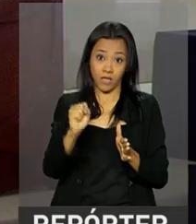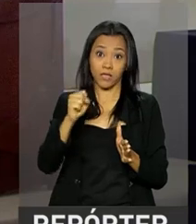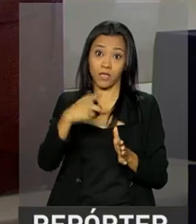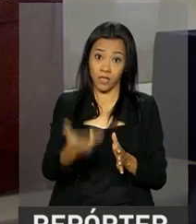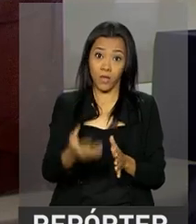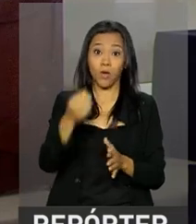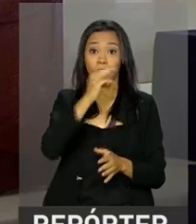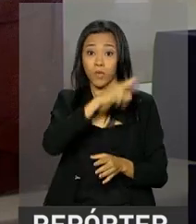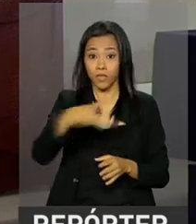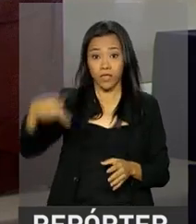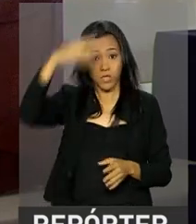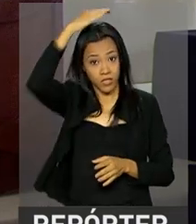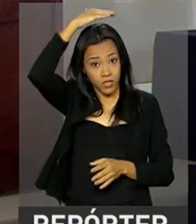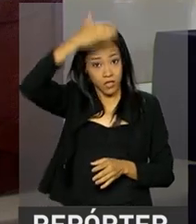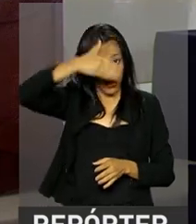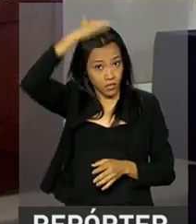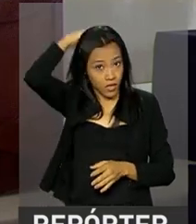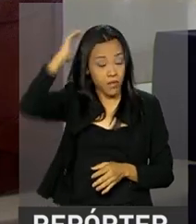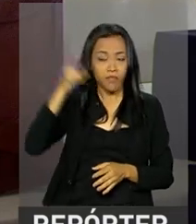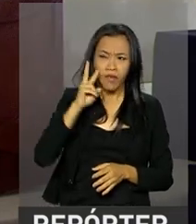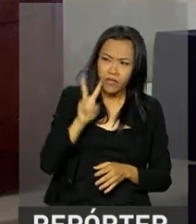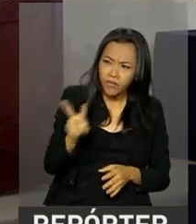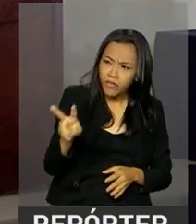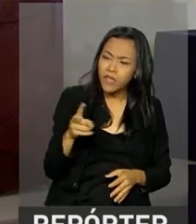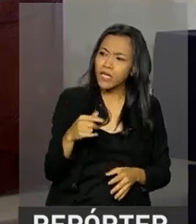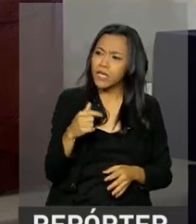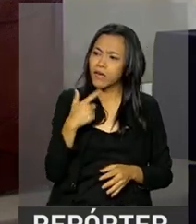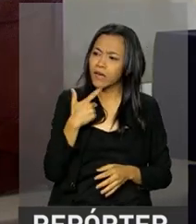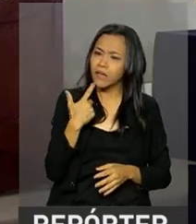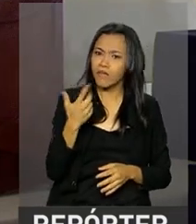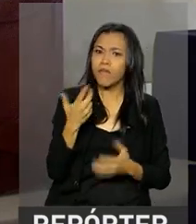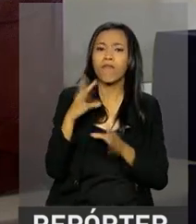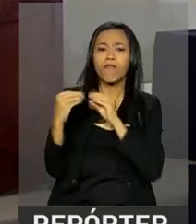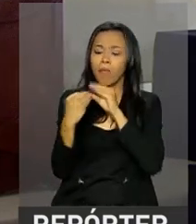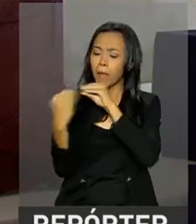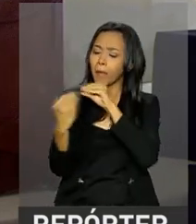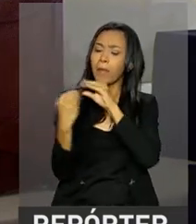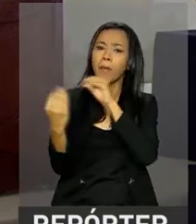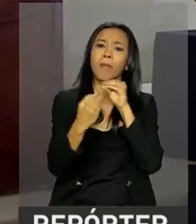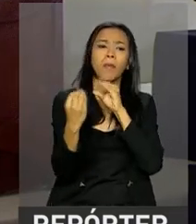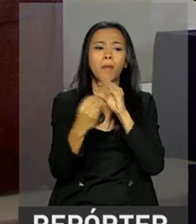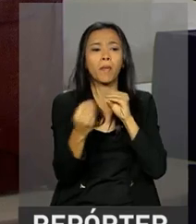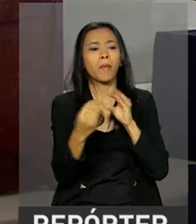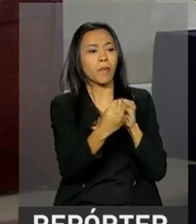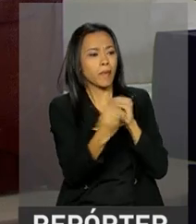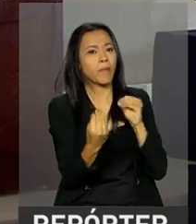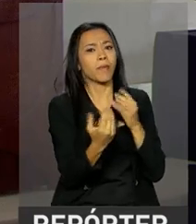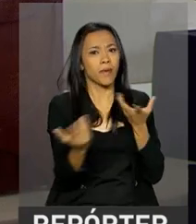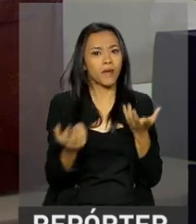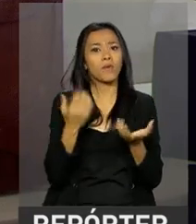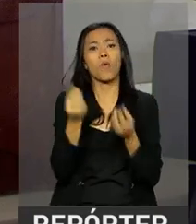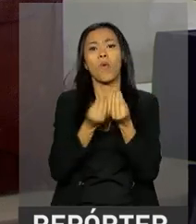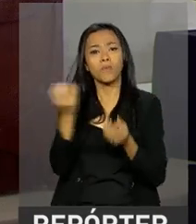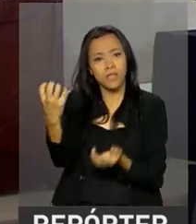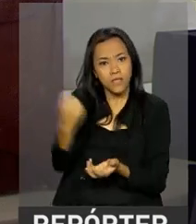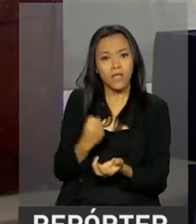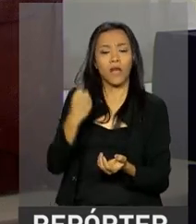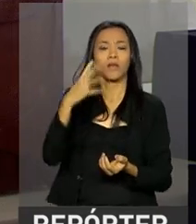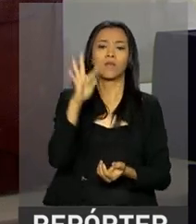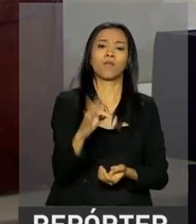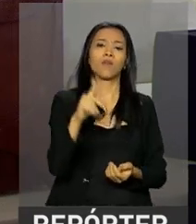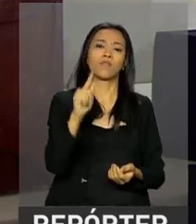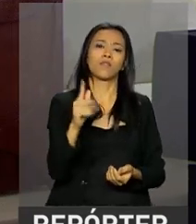nessa agência, deve também até falar com funcionários e com trabalhadores aí sobre esse saque do FGTS. E